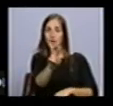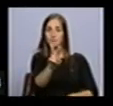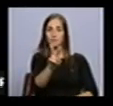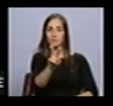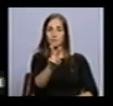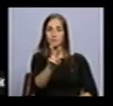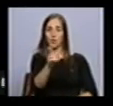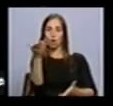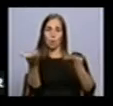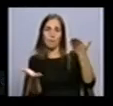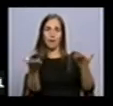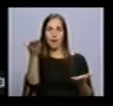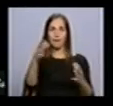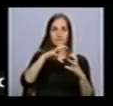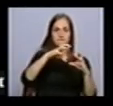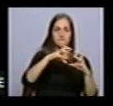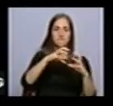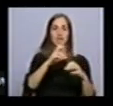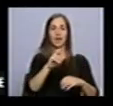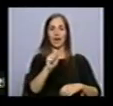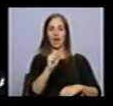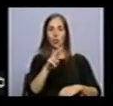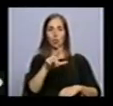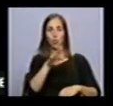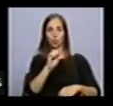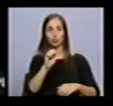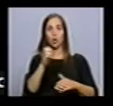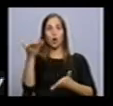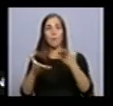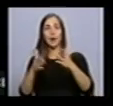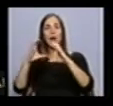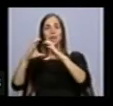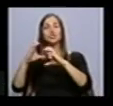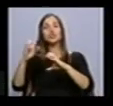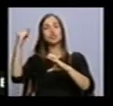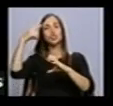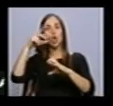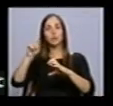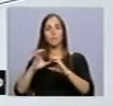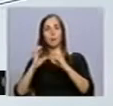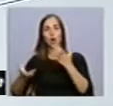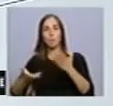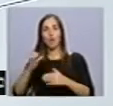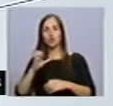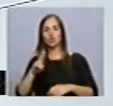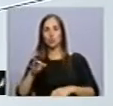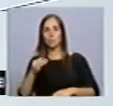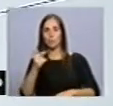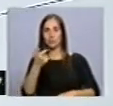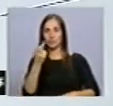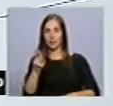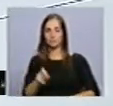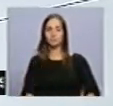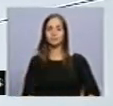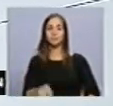uma comparação dos tamanhos, precisamente Regulus, com o nosso Sol e com Júpiter, o maior dos nossos planetas. Miguel, esta semana há também novidades sobre a cintura